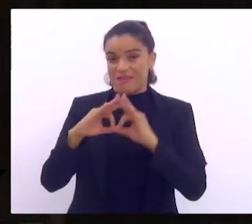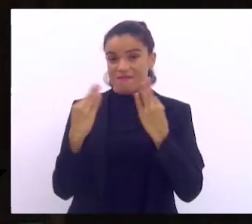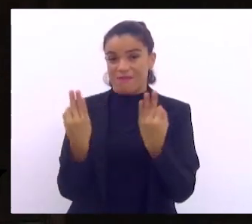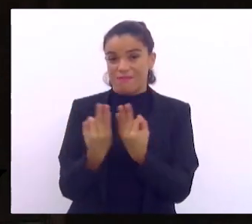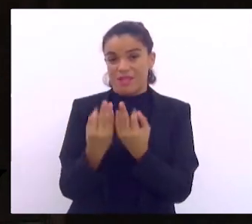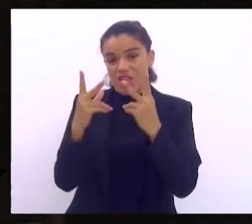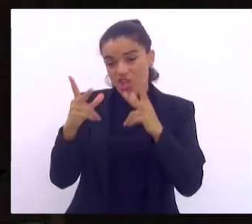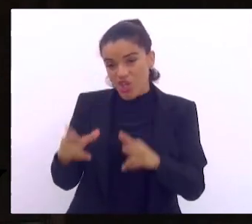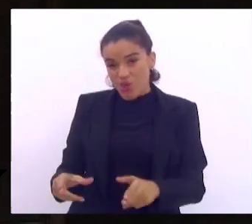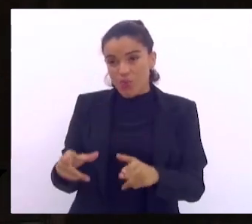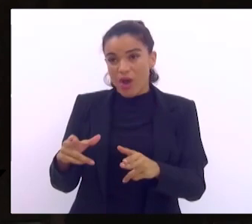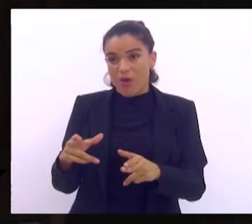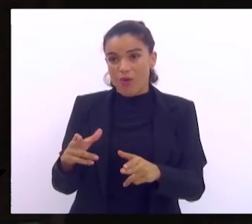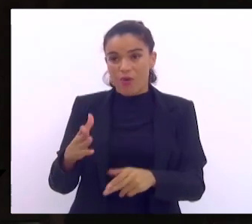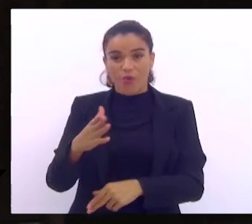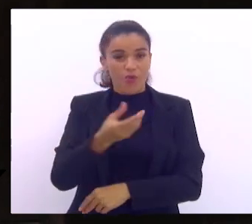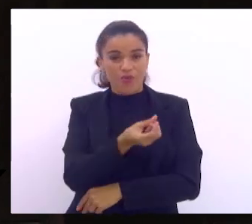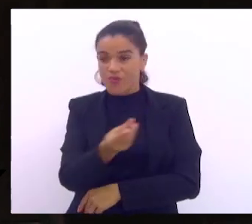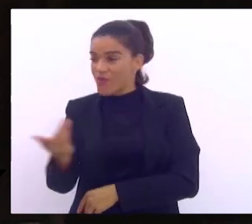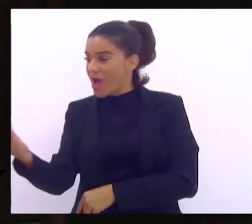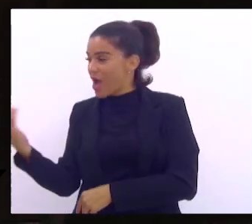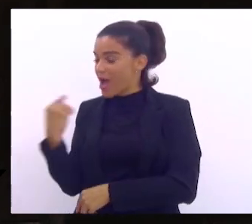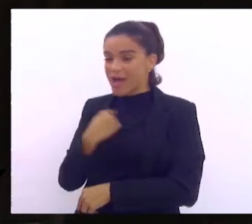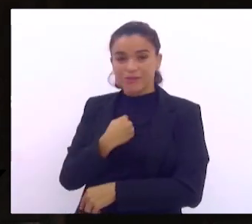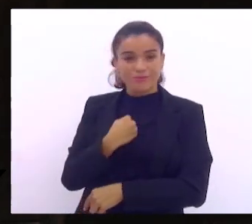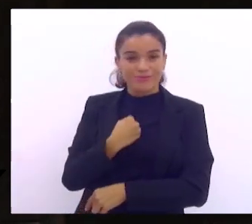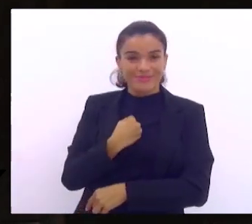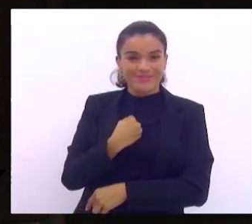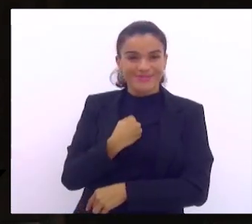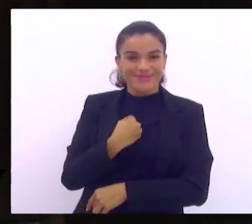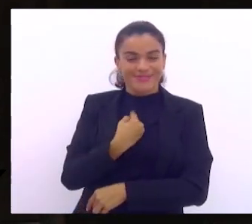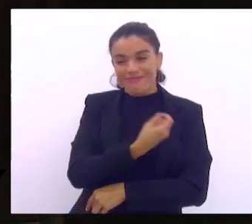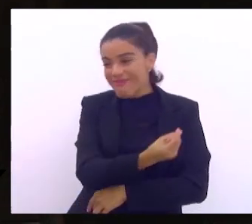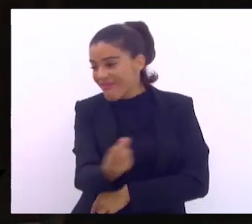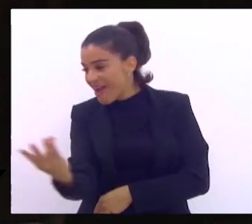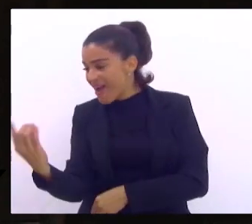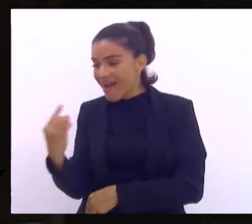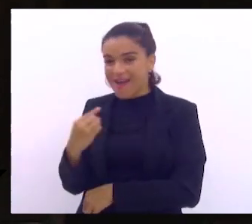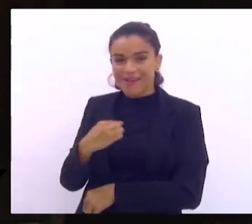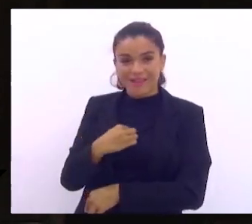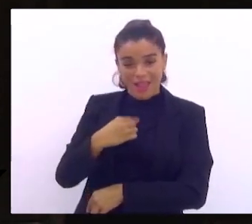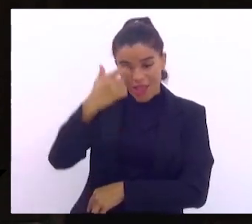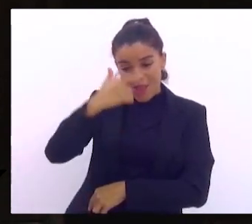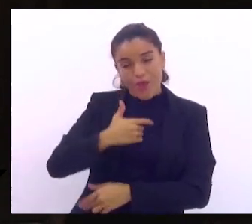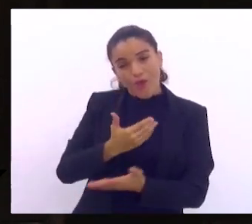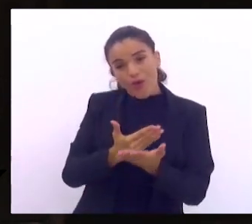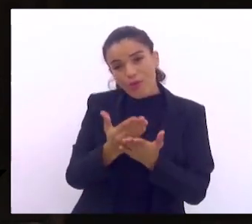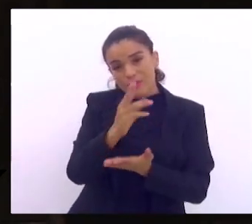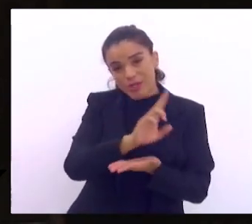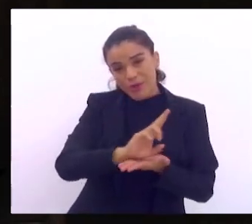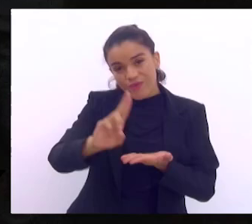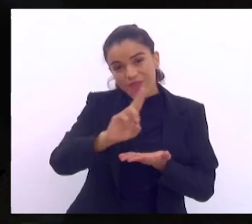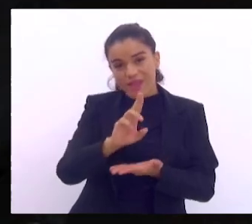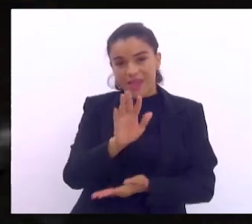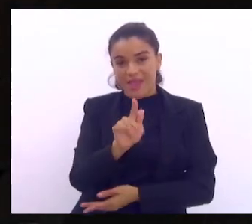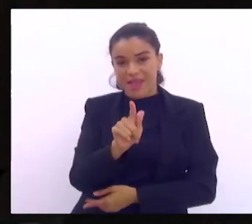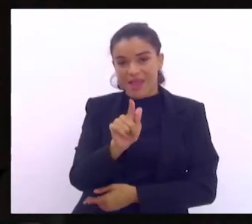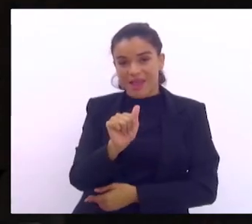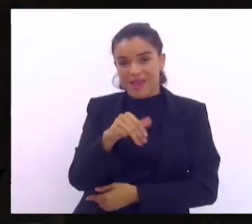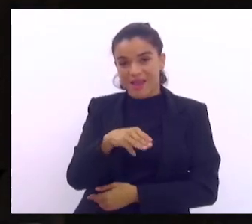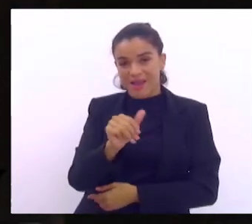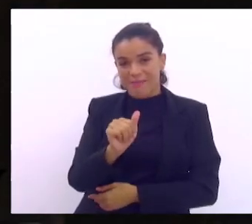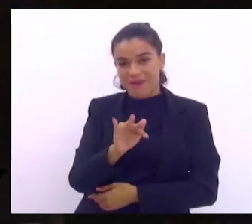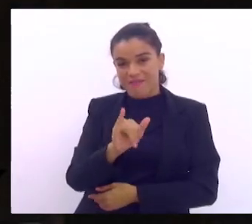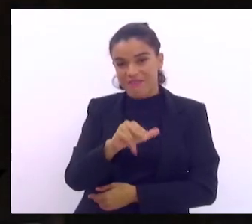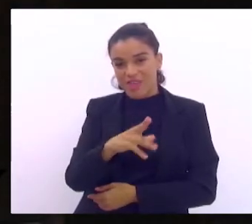como aconteceu com muitos que estão aqui. Muitos. Eu comecei a treinar na Universidade Gama Filho, mas